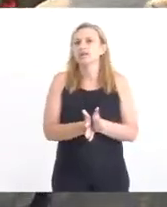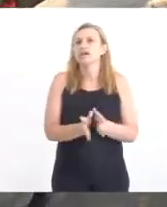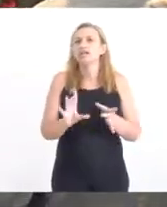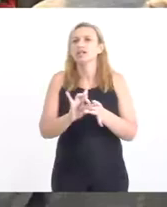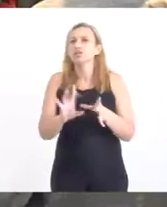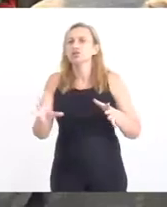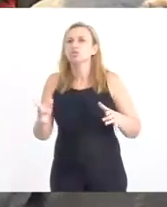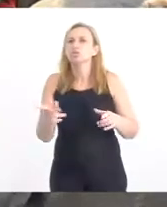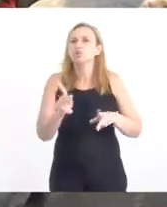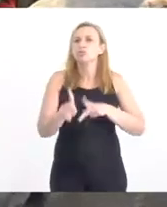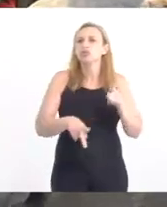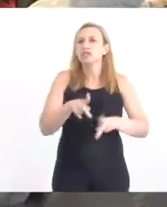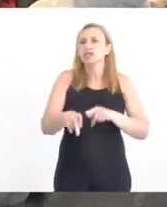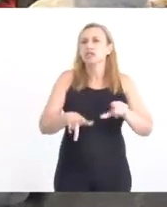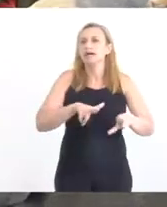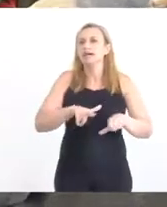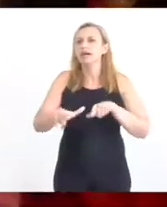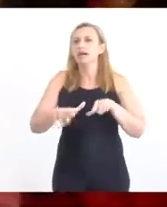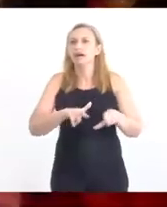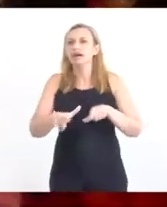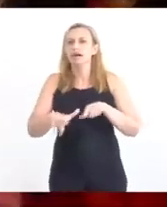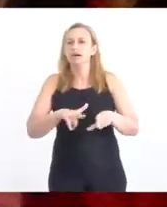E aí